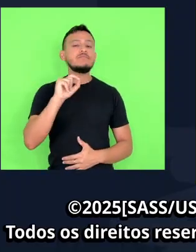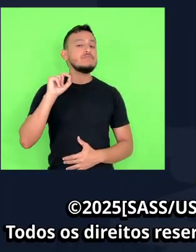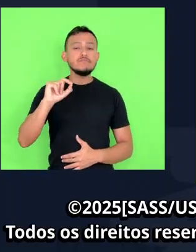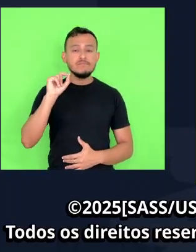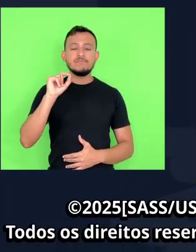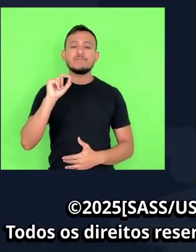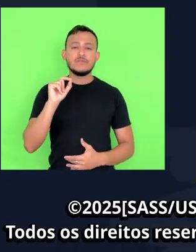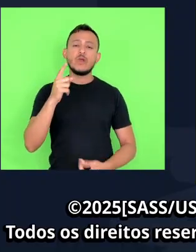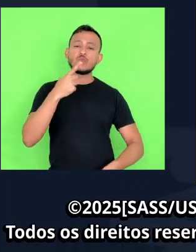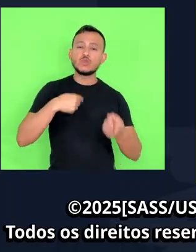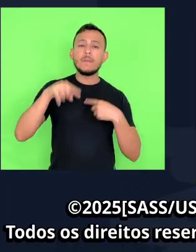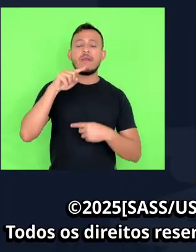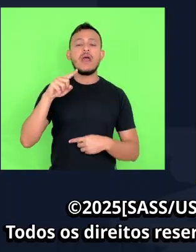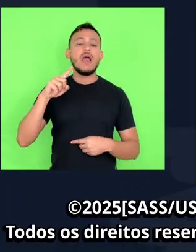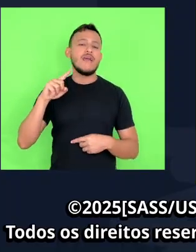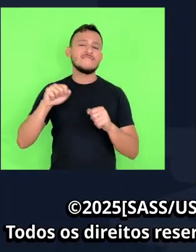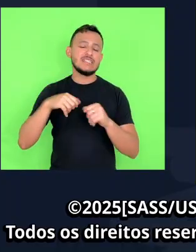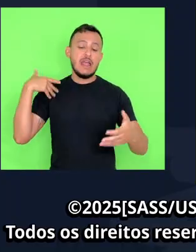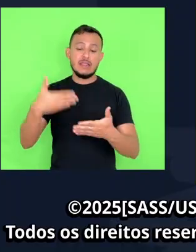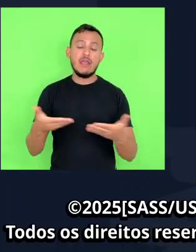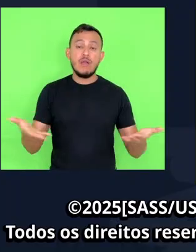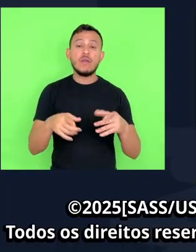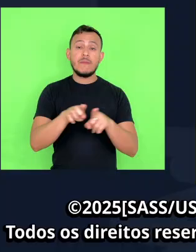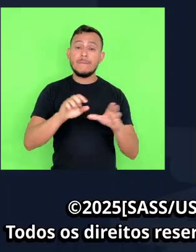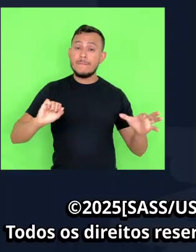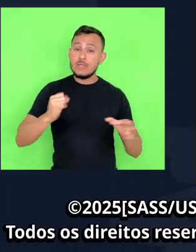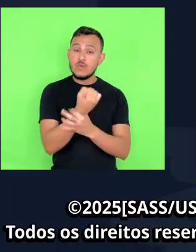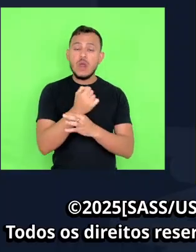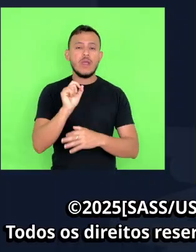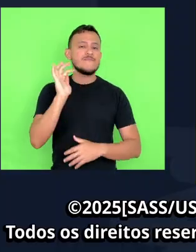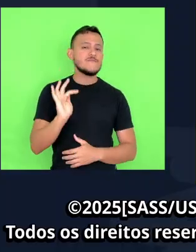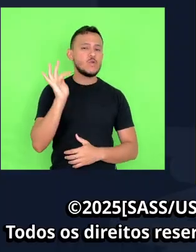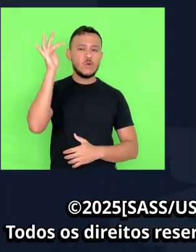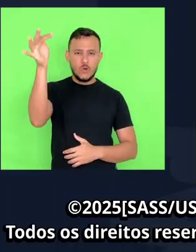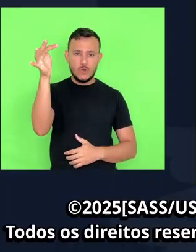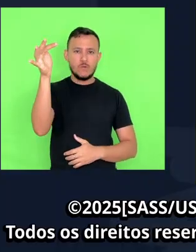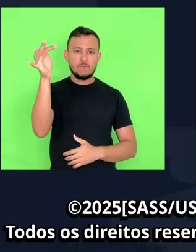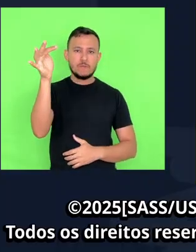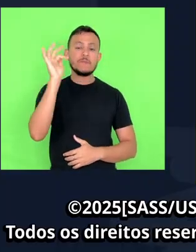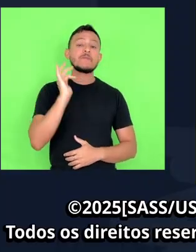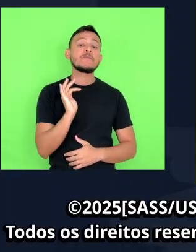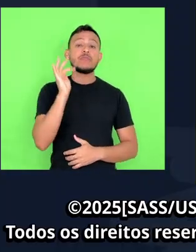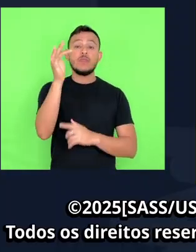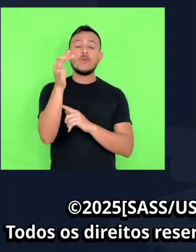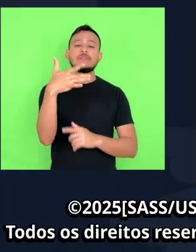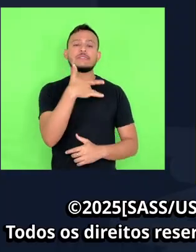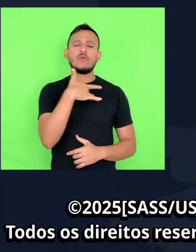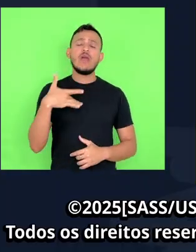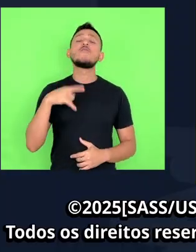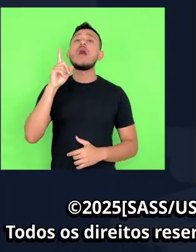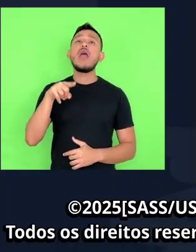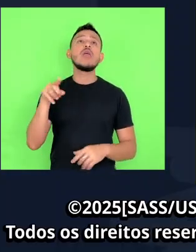superar o que nós fizemos até agora e assegurar um futuro. Não é nem um futuro saudável,